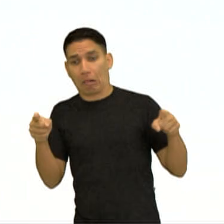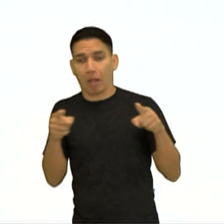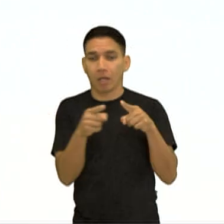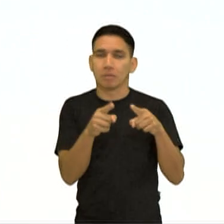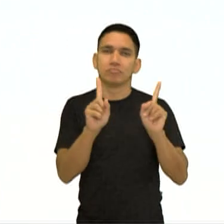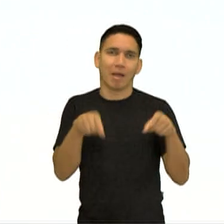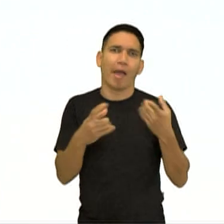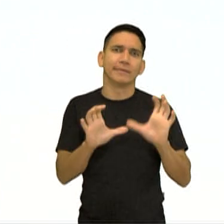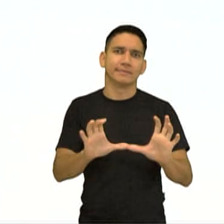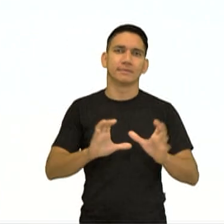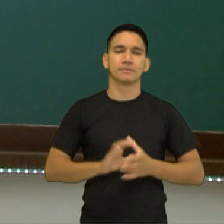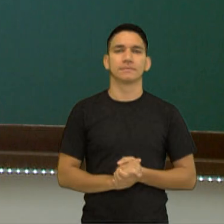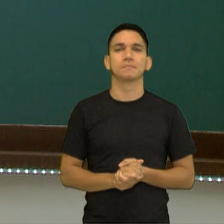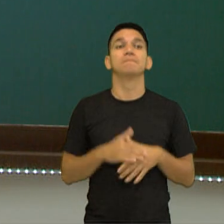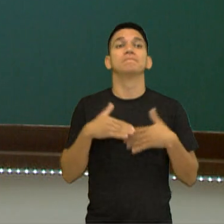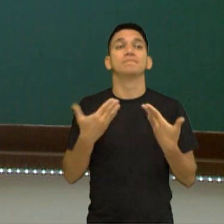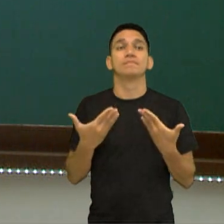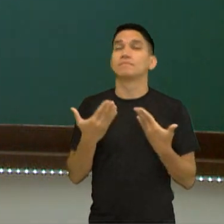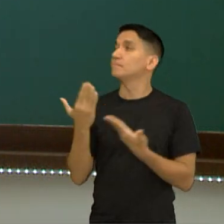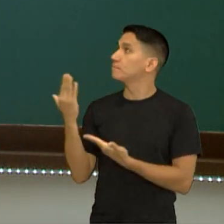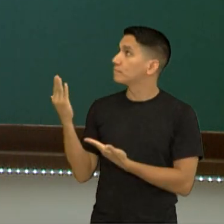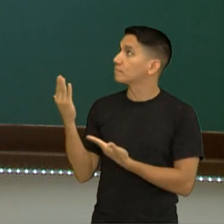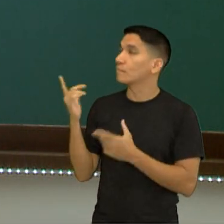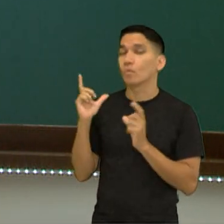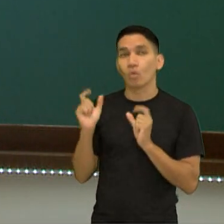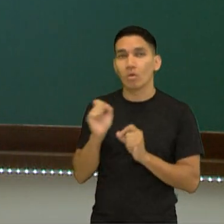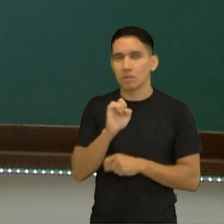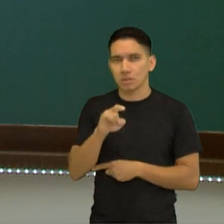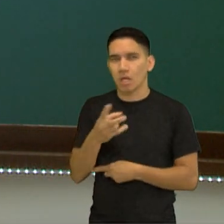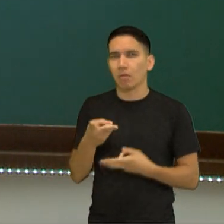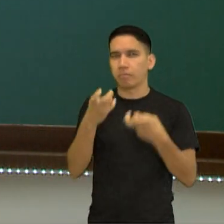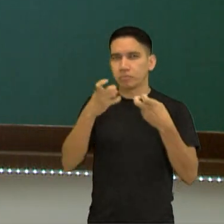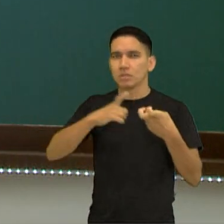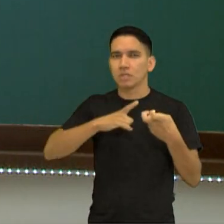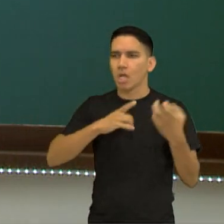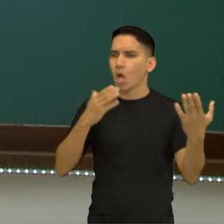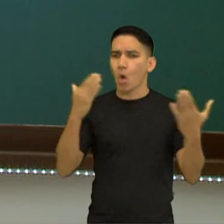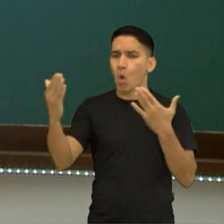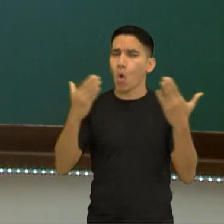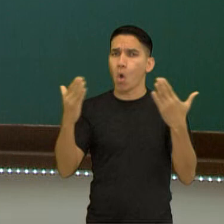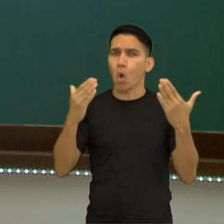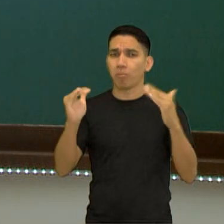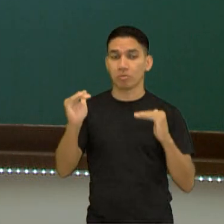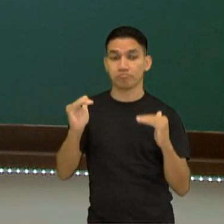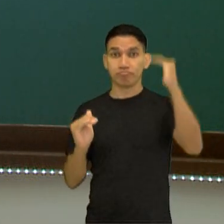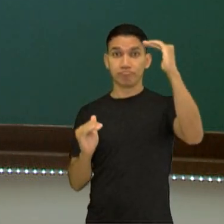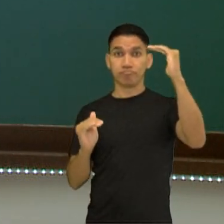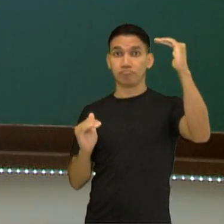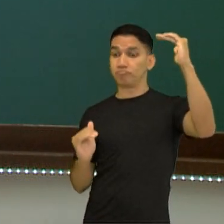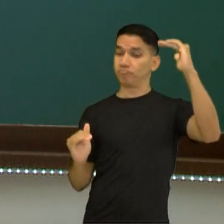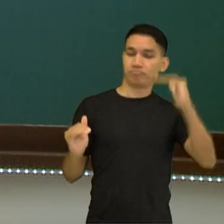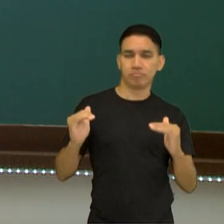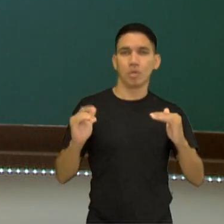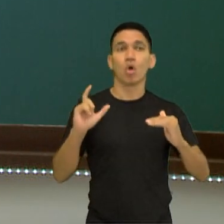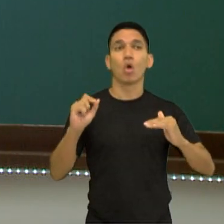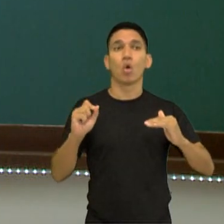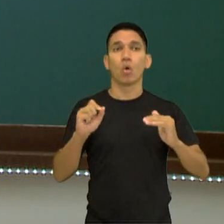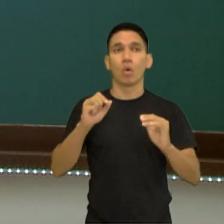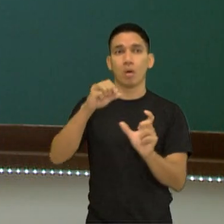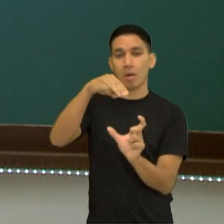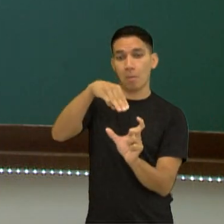tá bom? Então, assim, se você vai dar o comparativo de superioridade, você coloca o